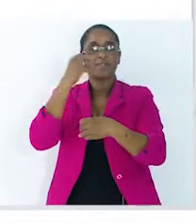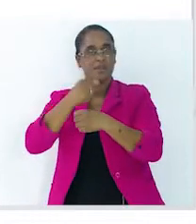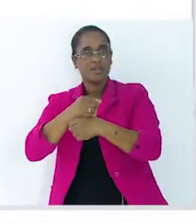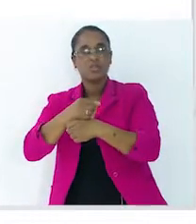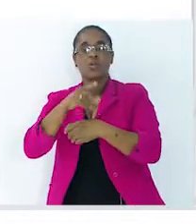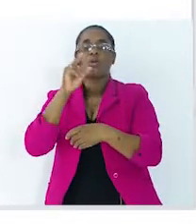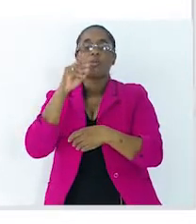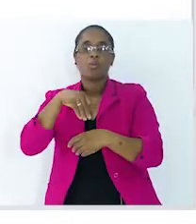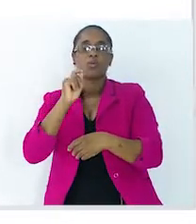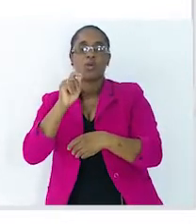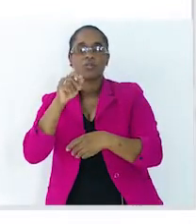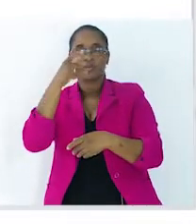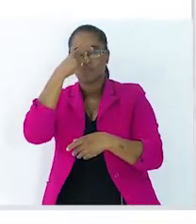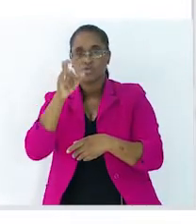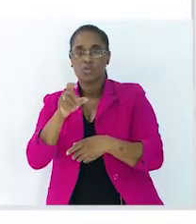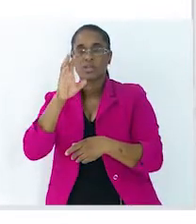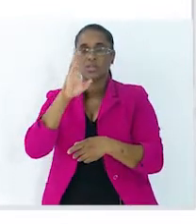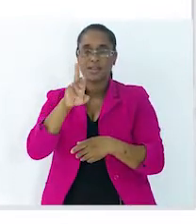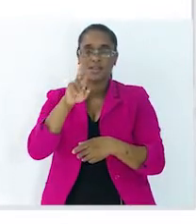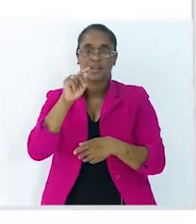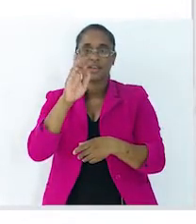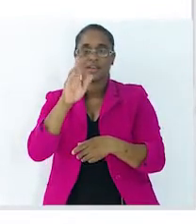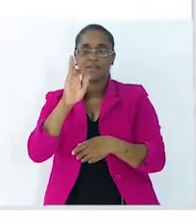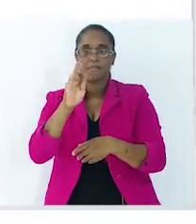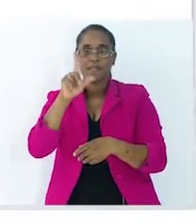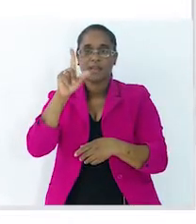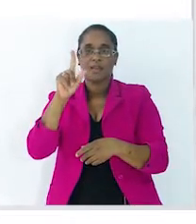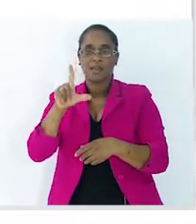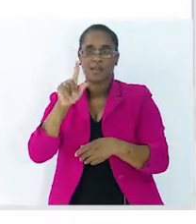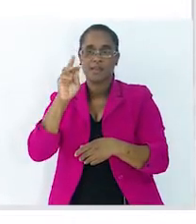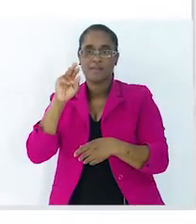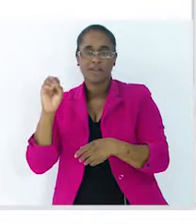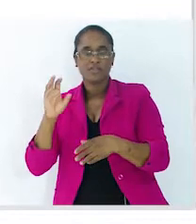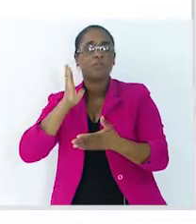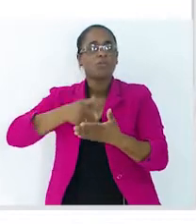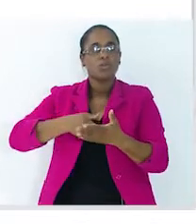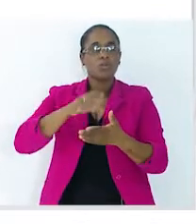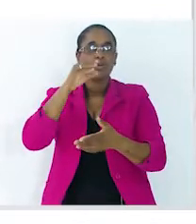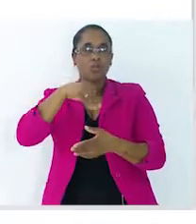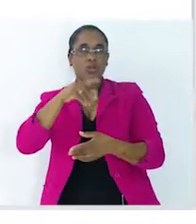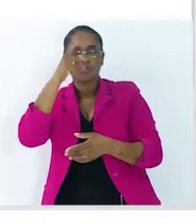pessoais reflexos. E, por último, com os pronomes pessoais complemento direto.